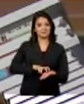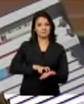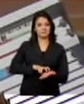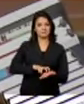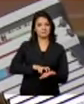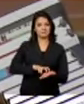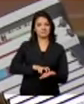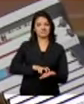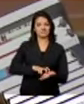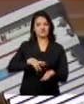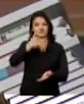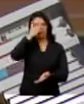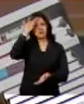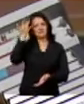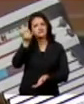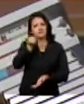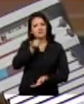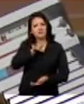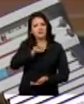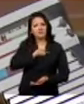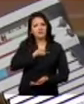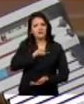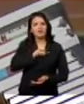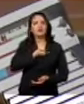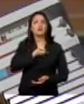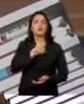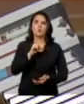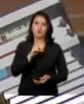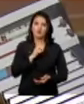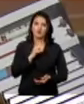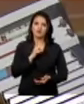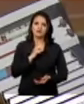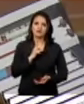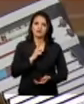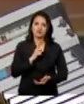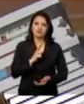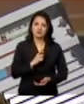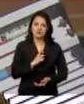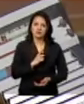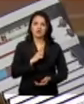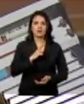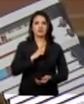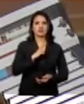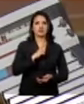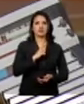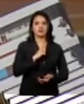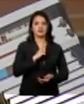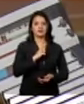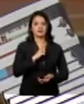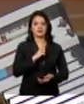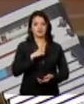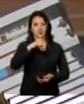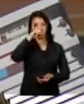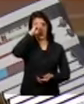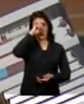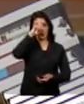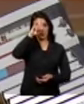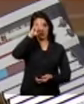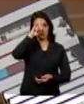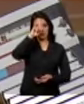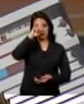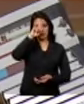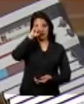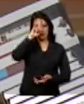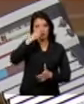me disseram que estaria no hospital entubado e que